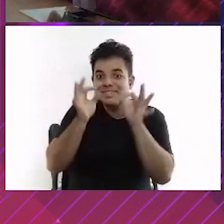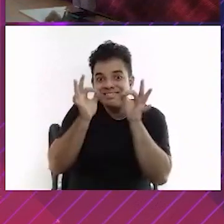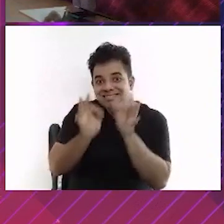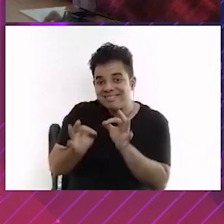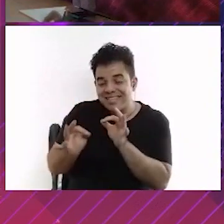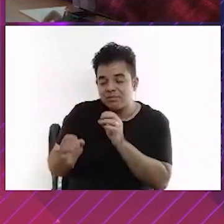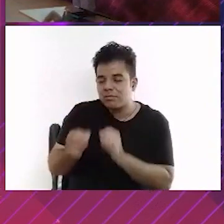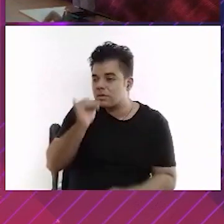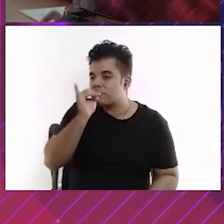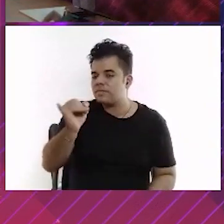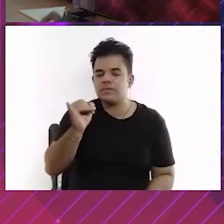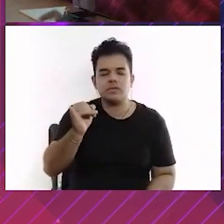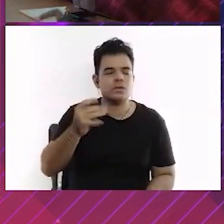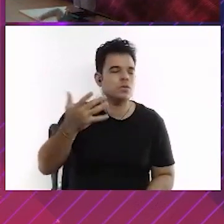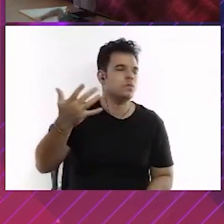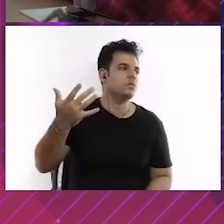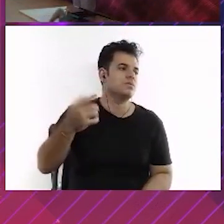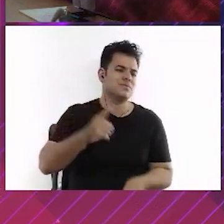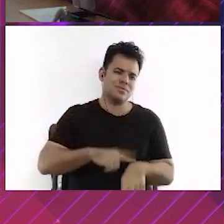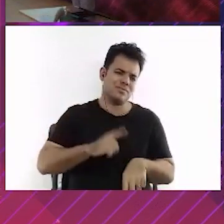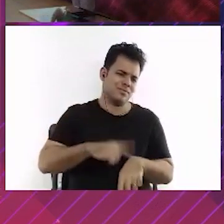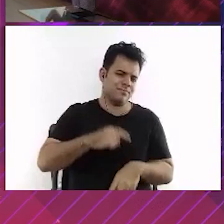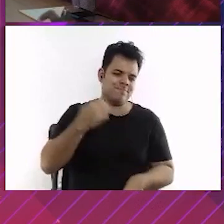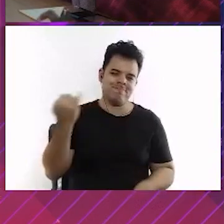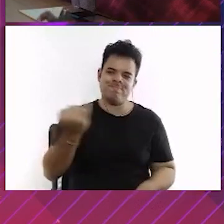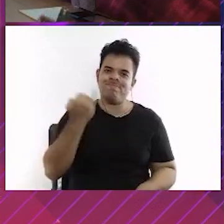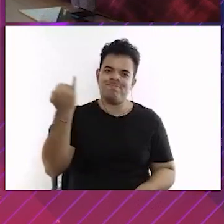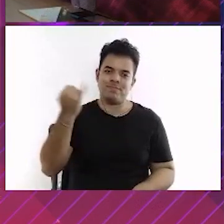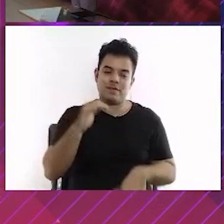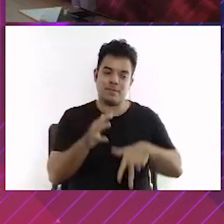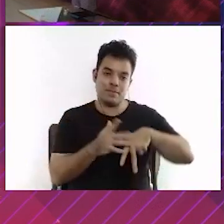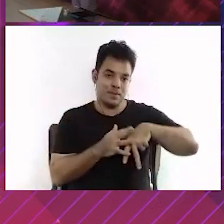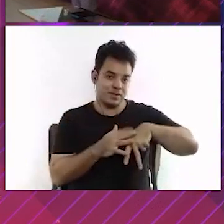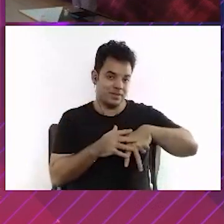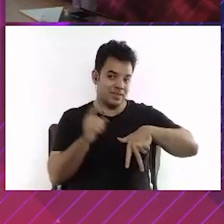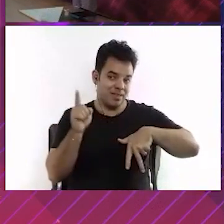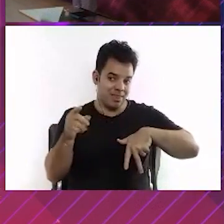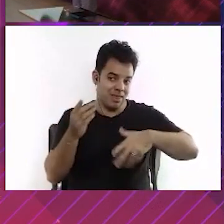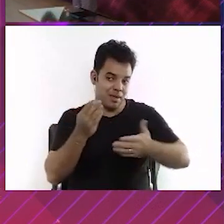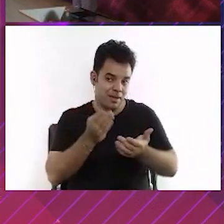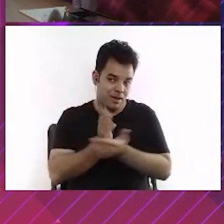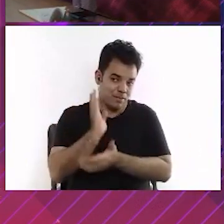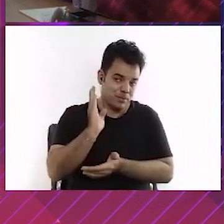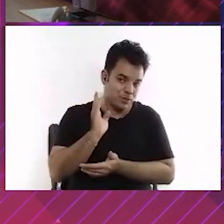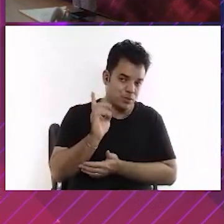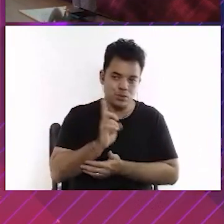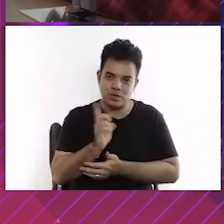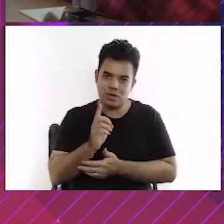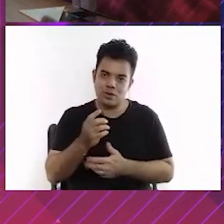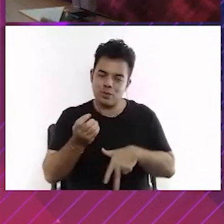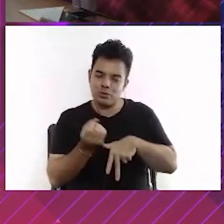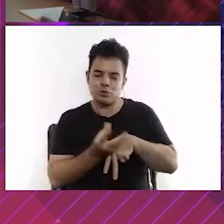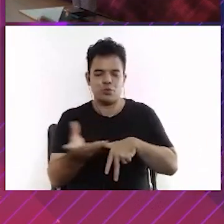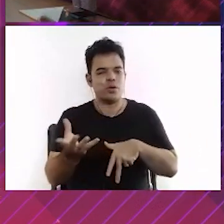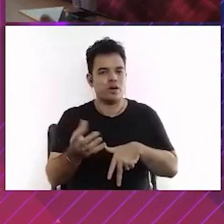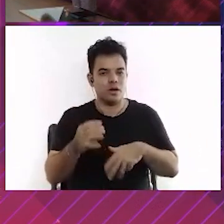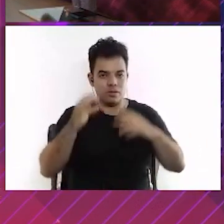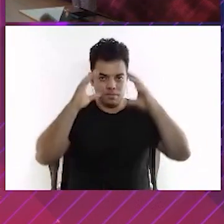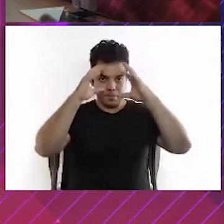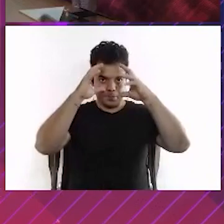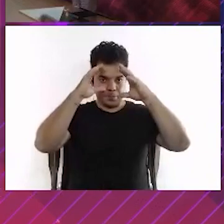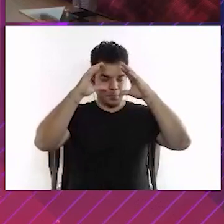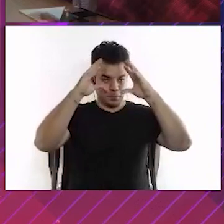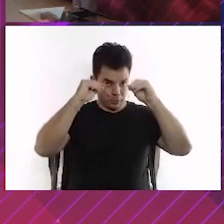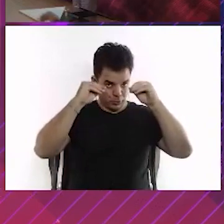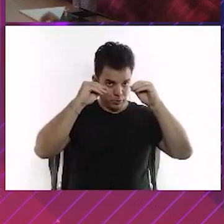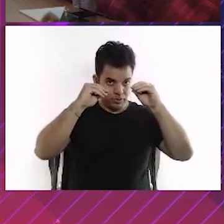diagnóstico é primordial para fazer com que o paciente ele esteja apto ou não a fazer a doação. Porque quando o paciente ele tem a morte cefálica, depois